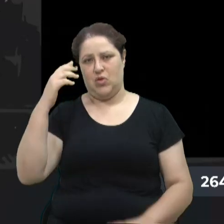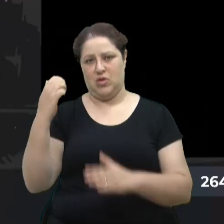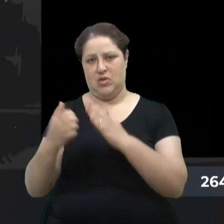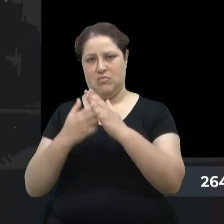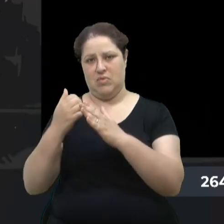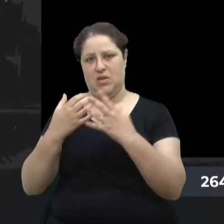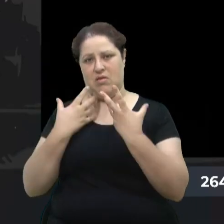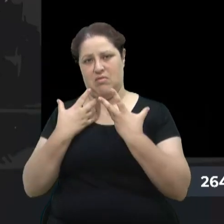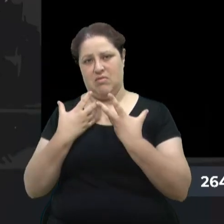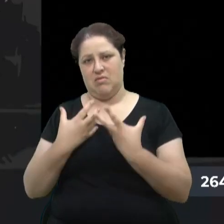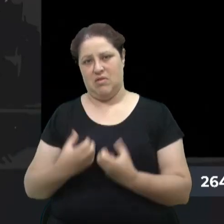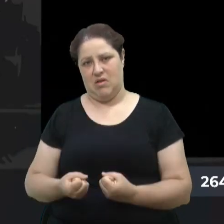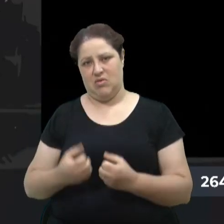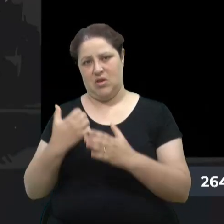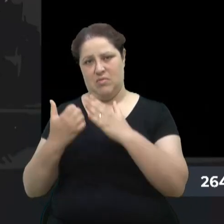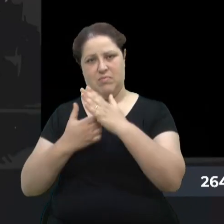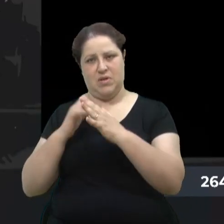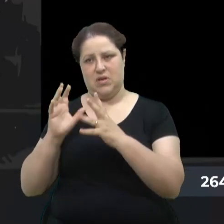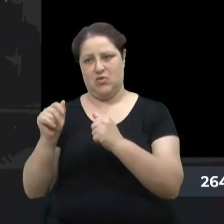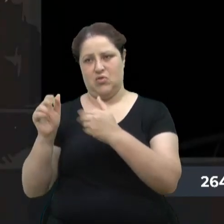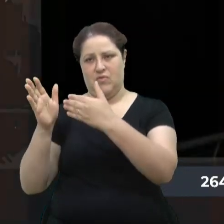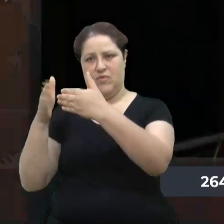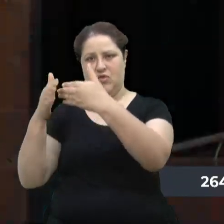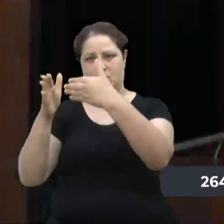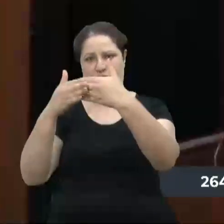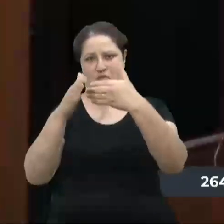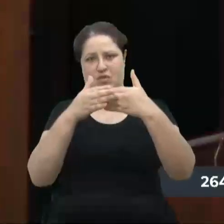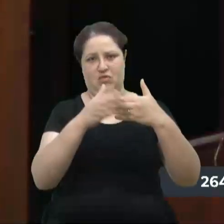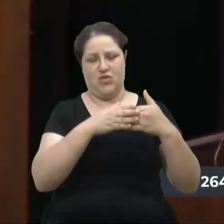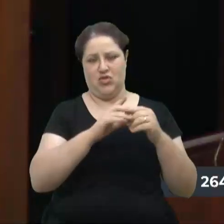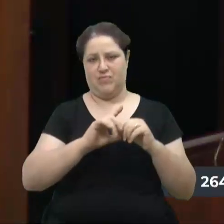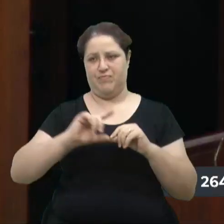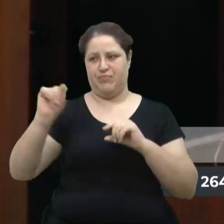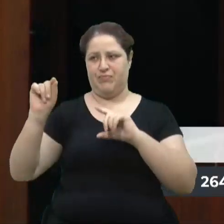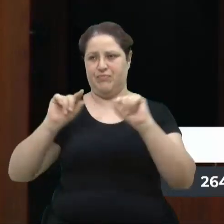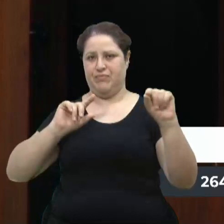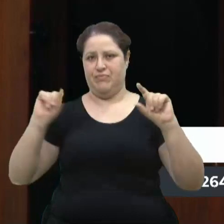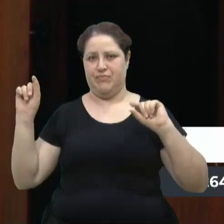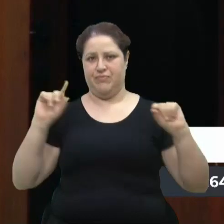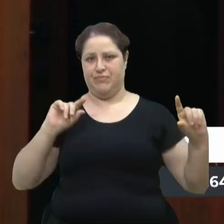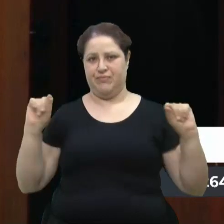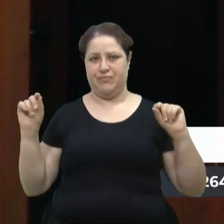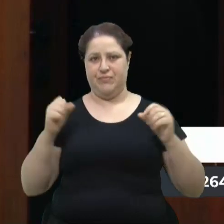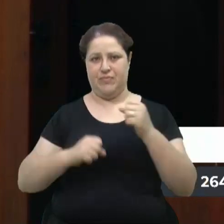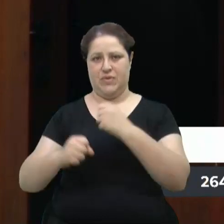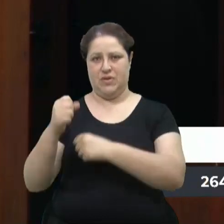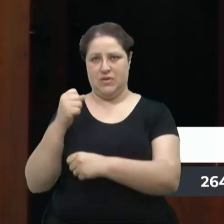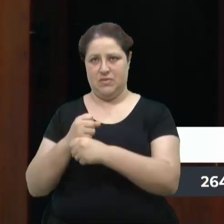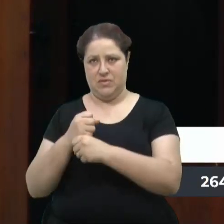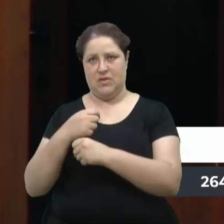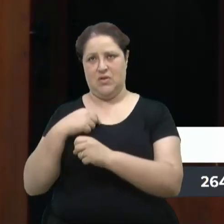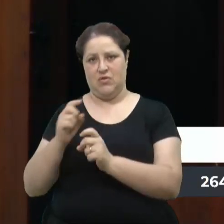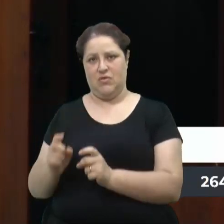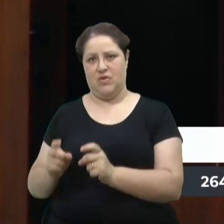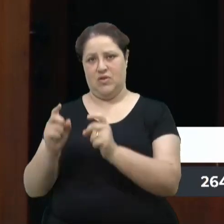fecham. Eles fecham, vão embora. Ano passado eu vendi 7